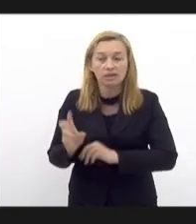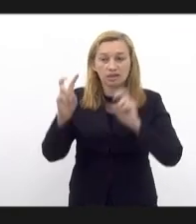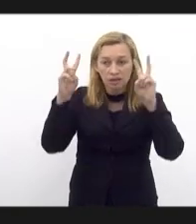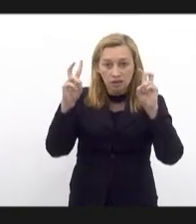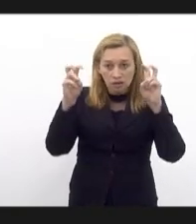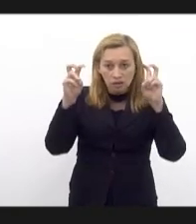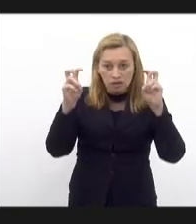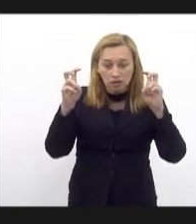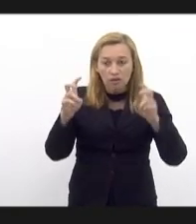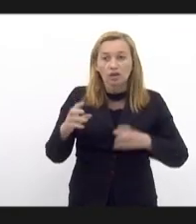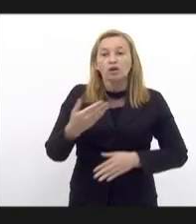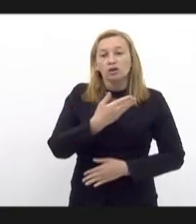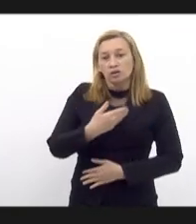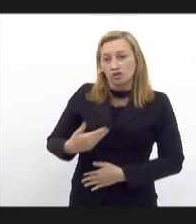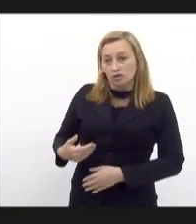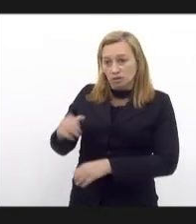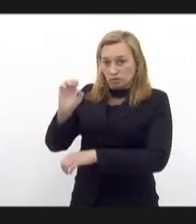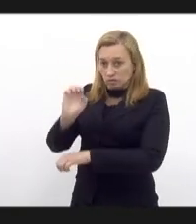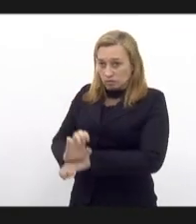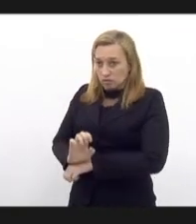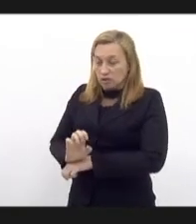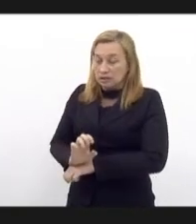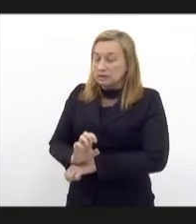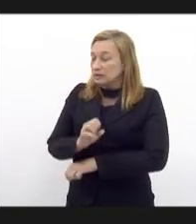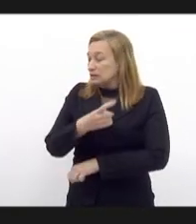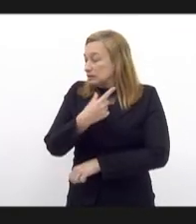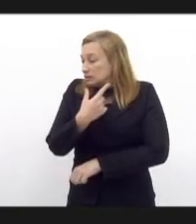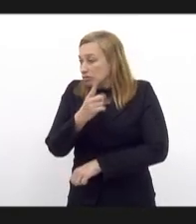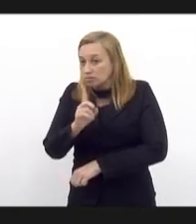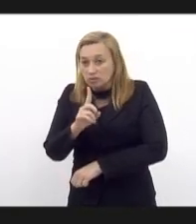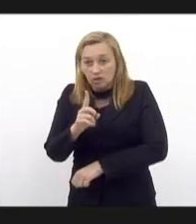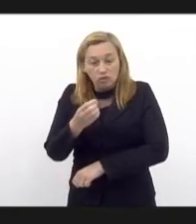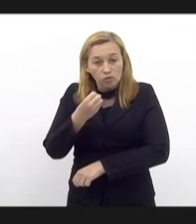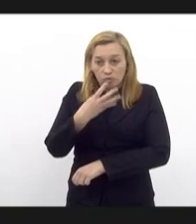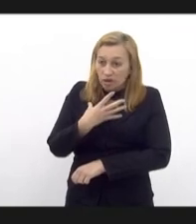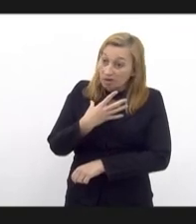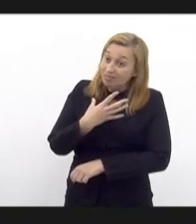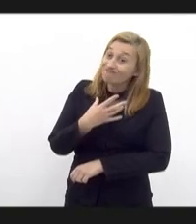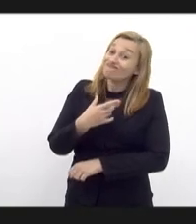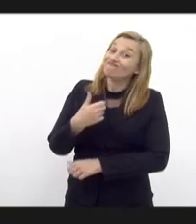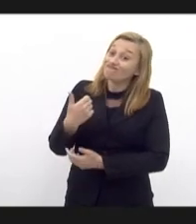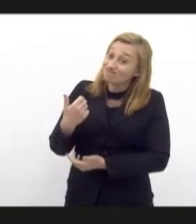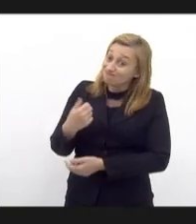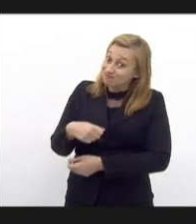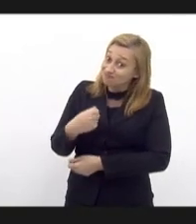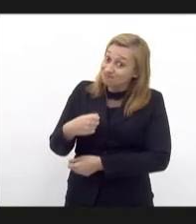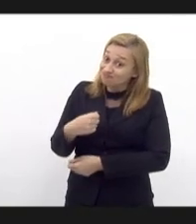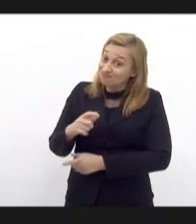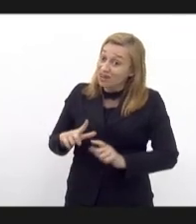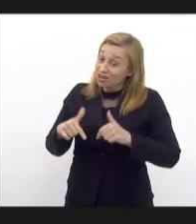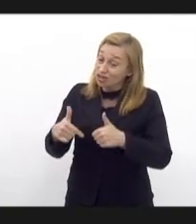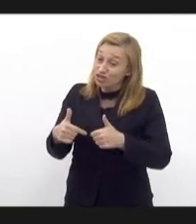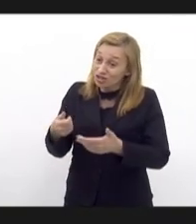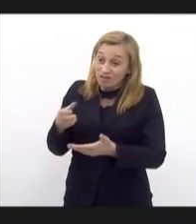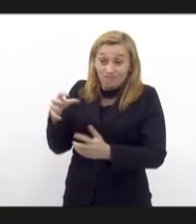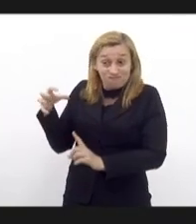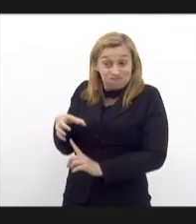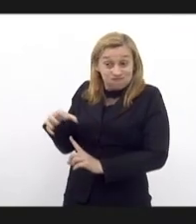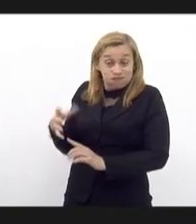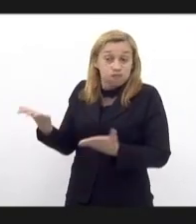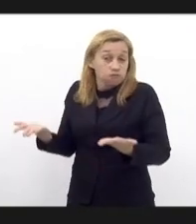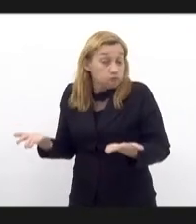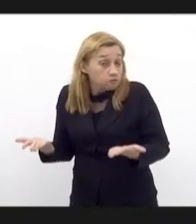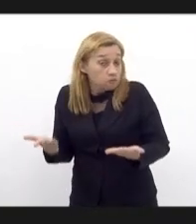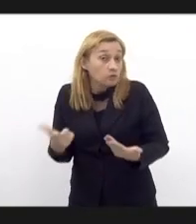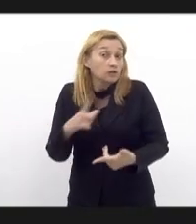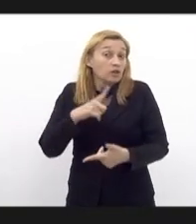isso que cabe ao governo do Estado. Se não for por bem, vai ter que ser numa forma de pressão. E a forma de pressão